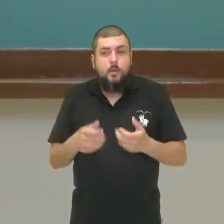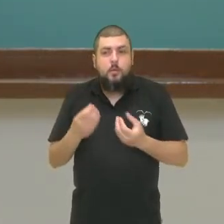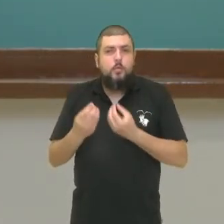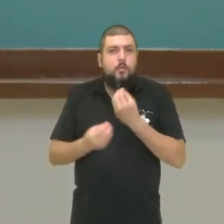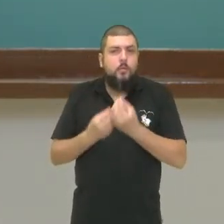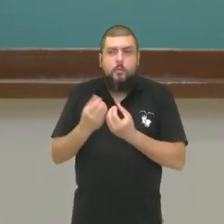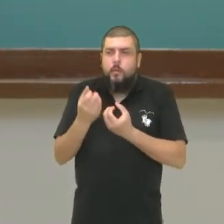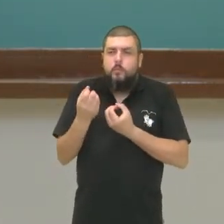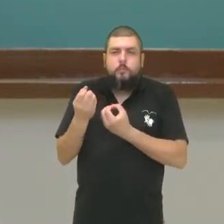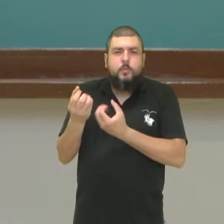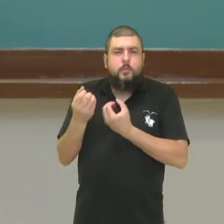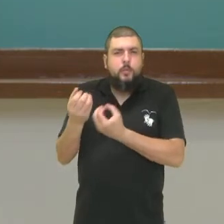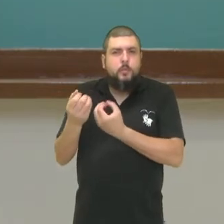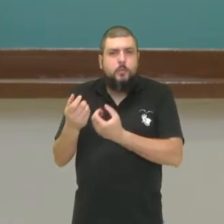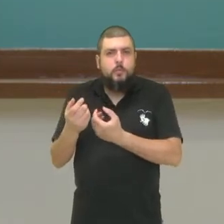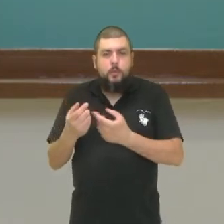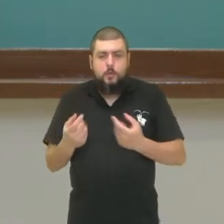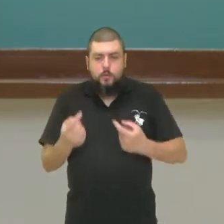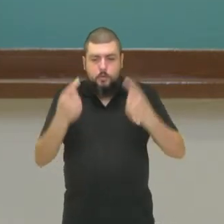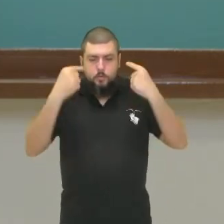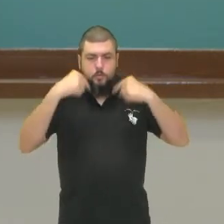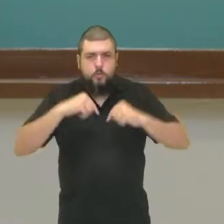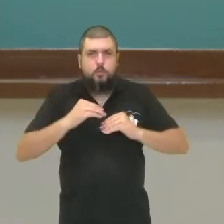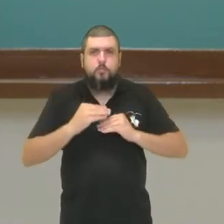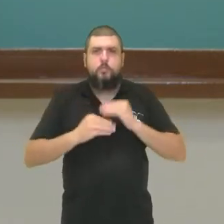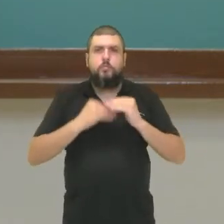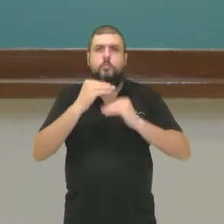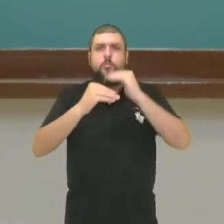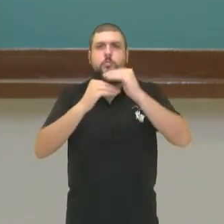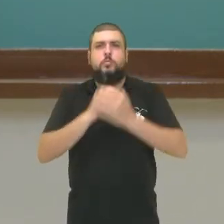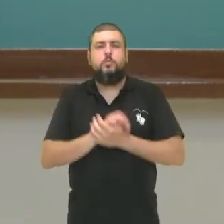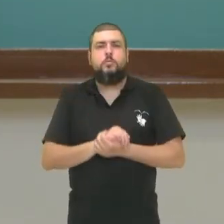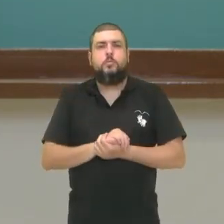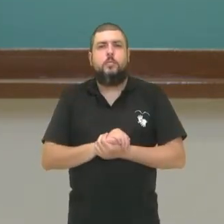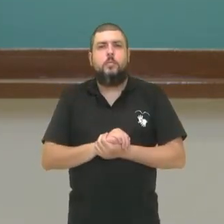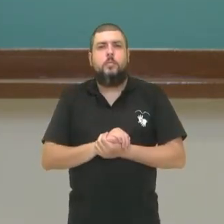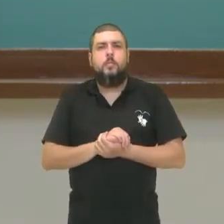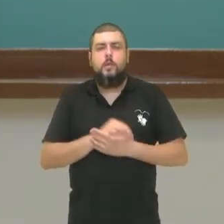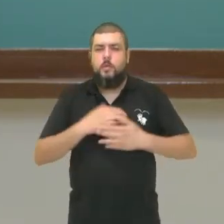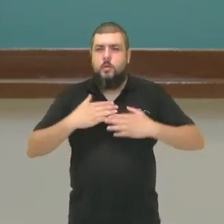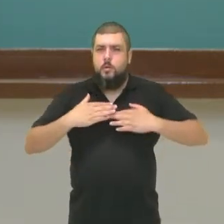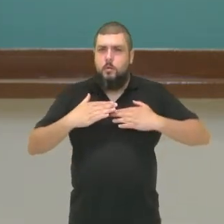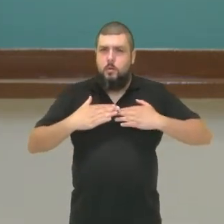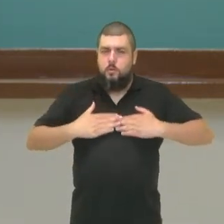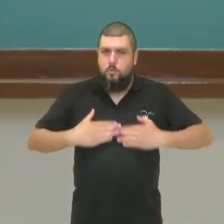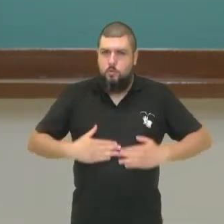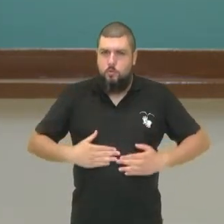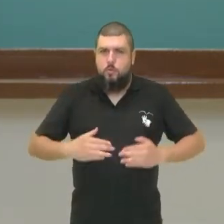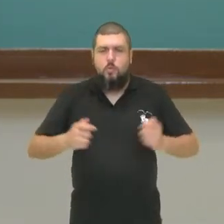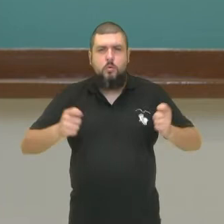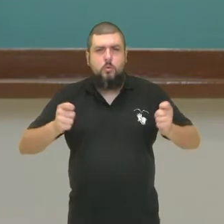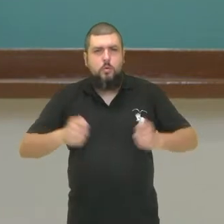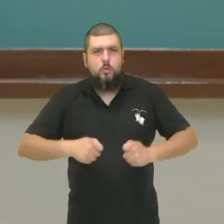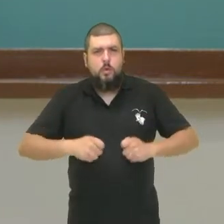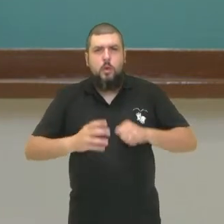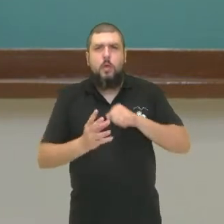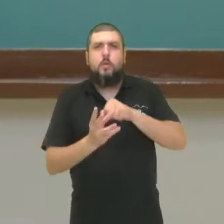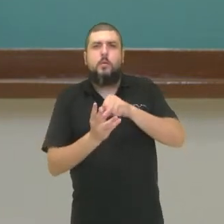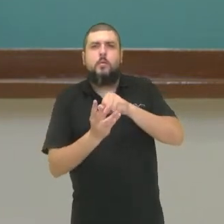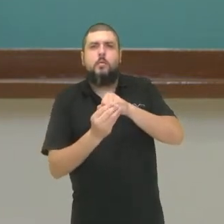informação e formação do ser humano. Então, através do corpo, nós adquirimos o conhecimento para que a gente